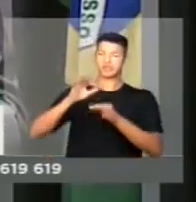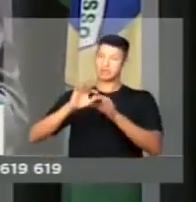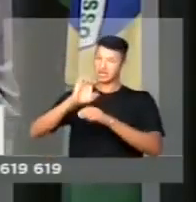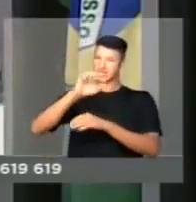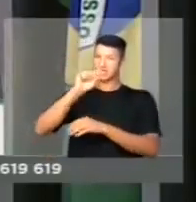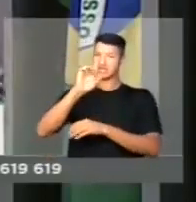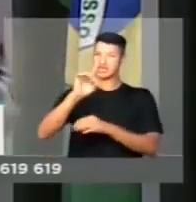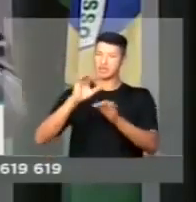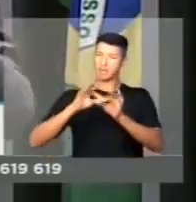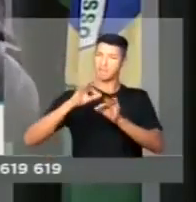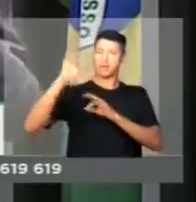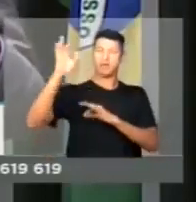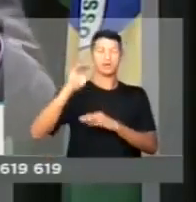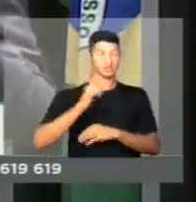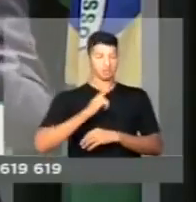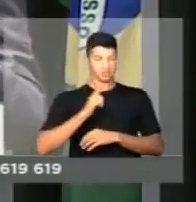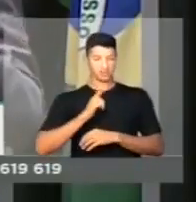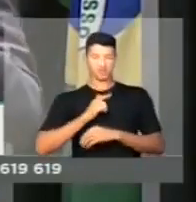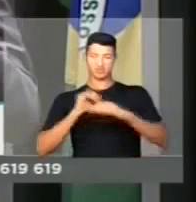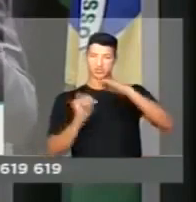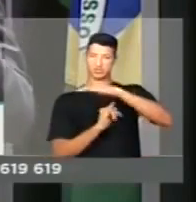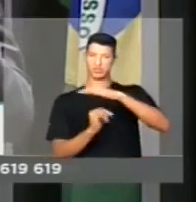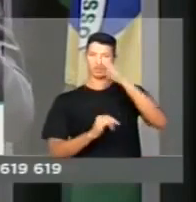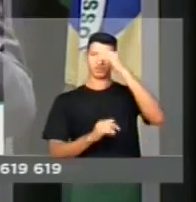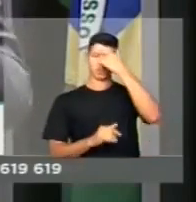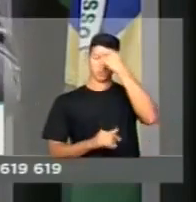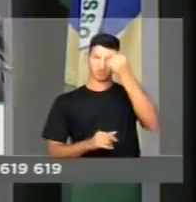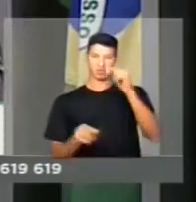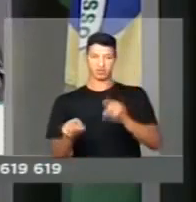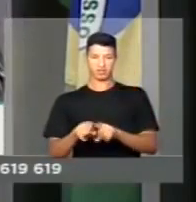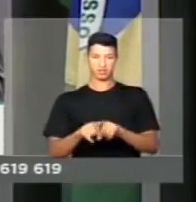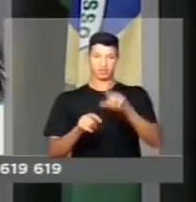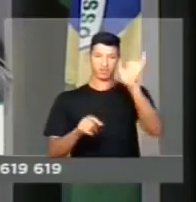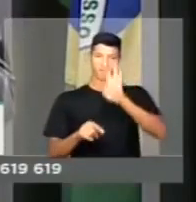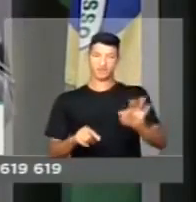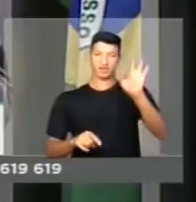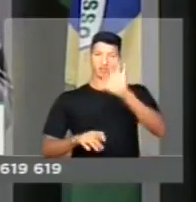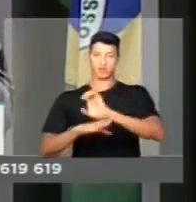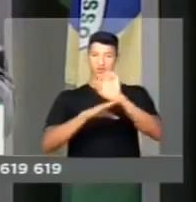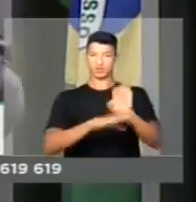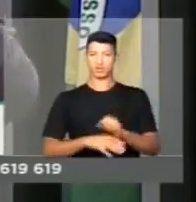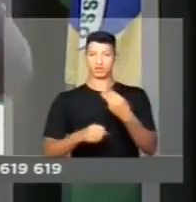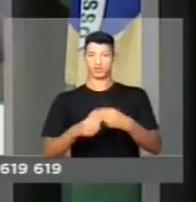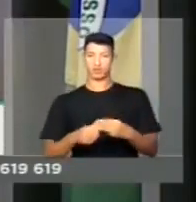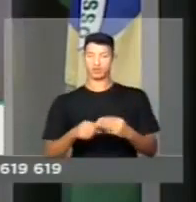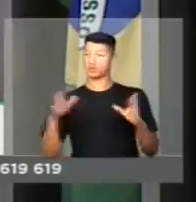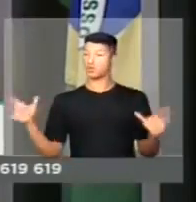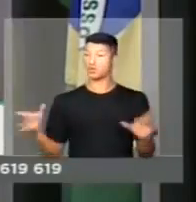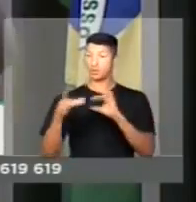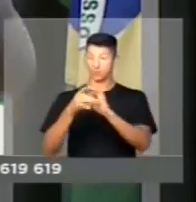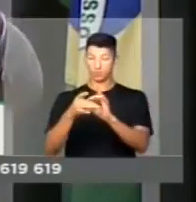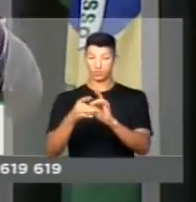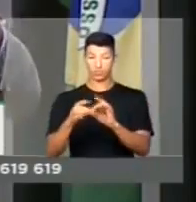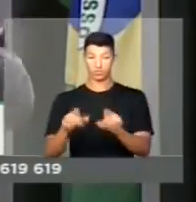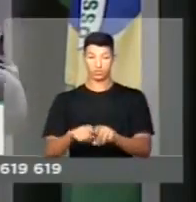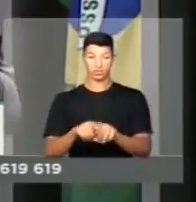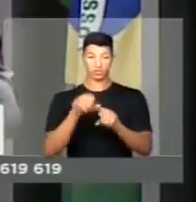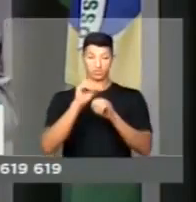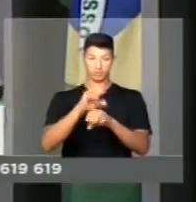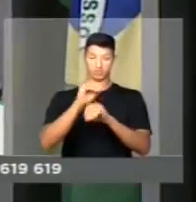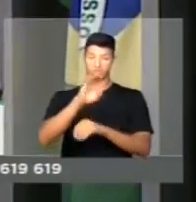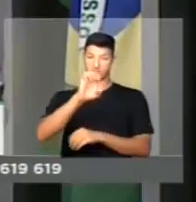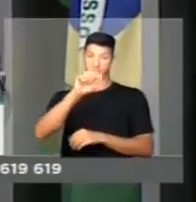distância, com todas as instituições universitárias, federal, dos estados e municípios, unificando o